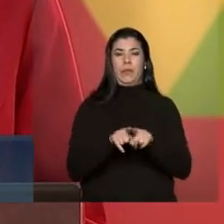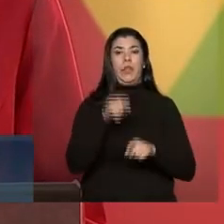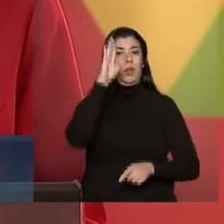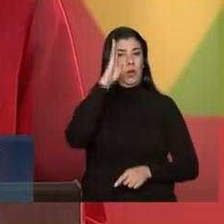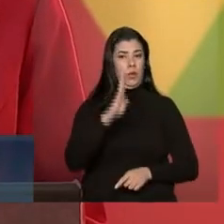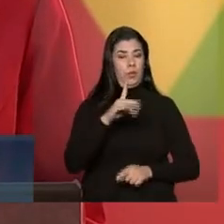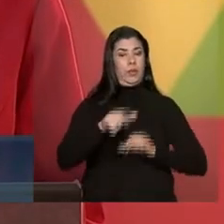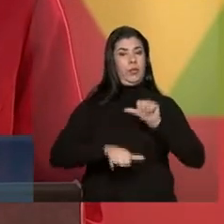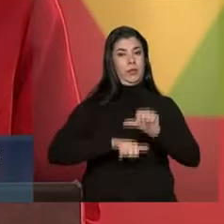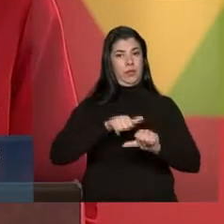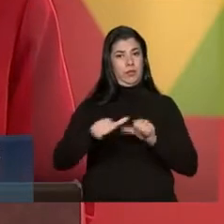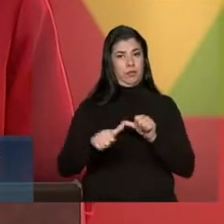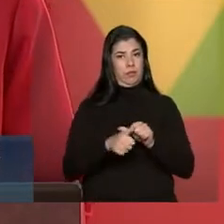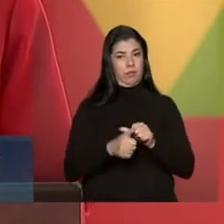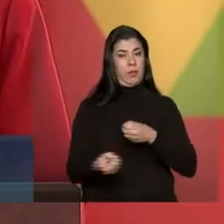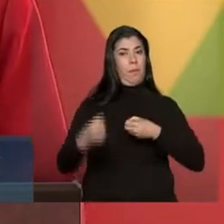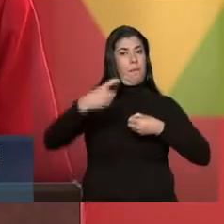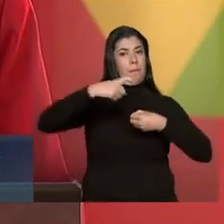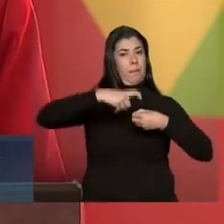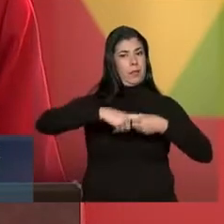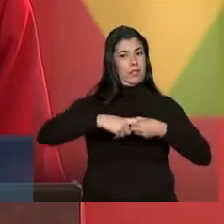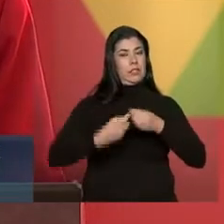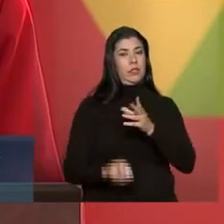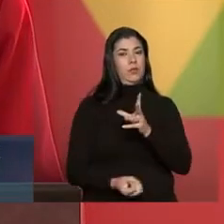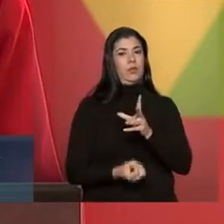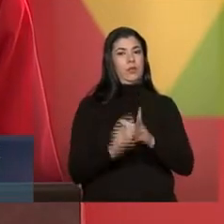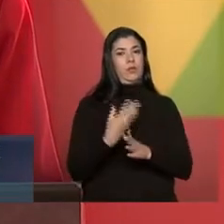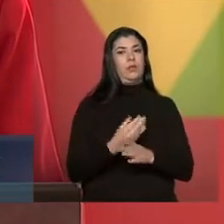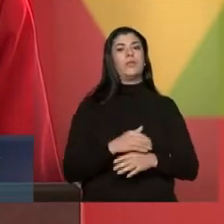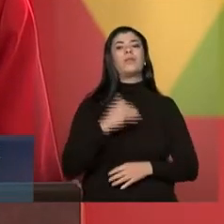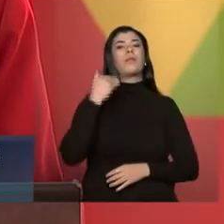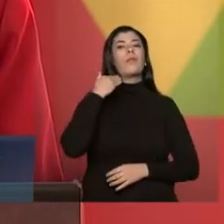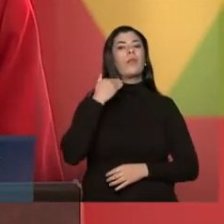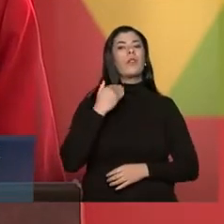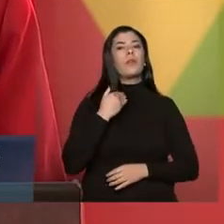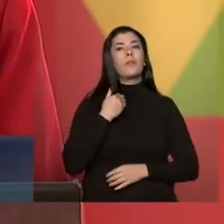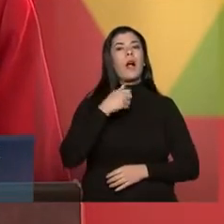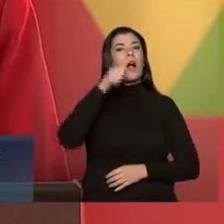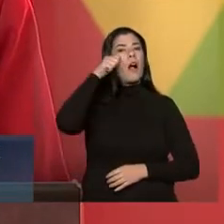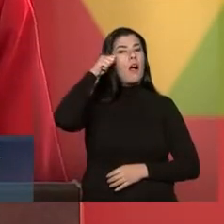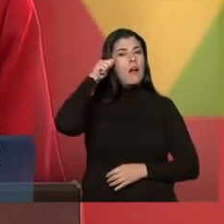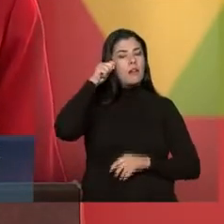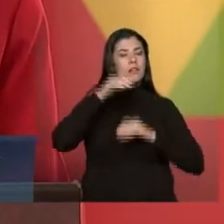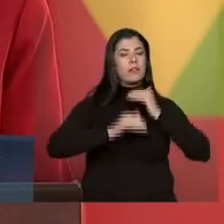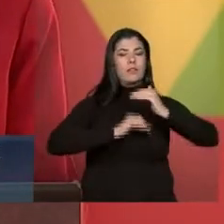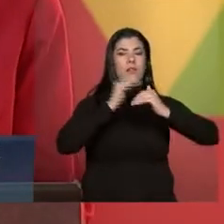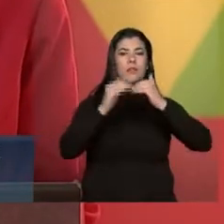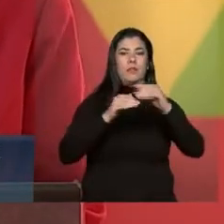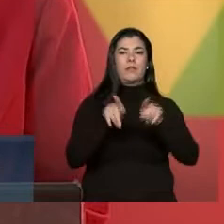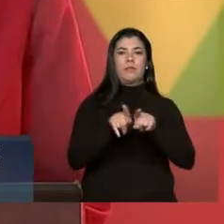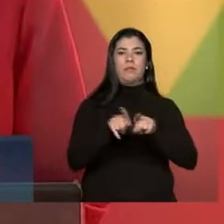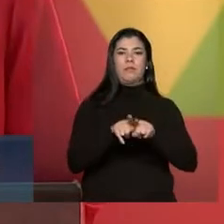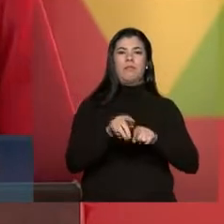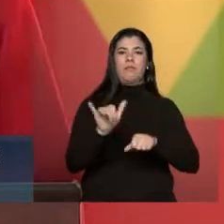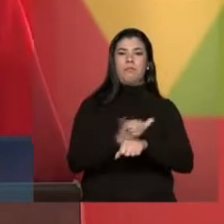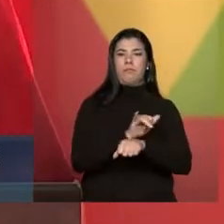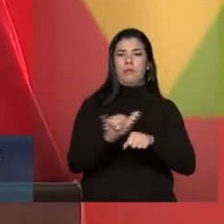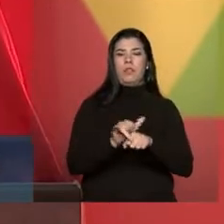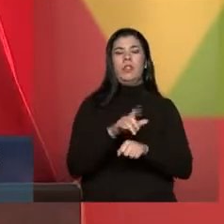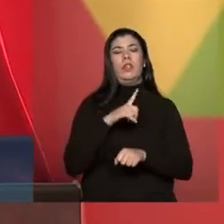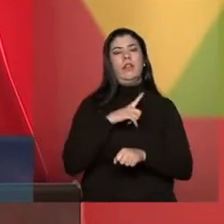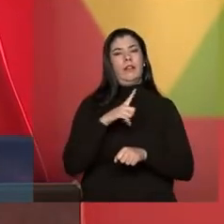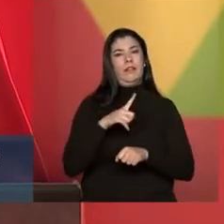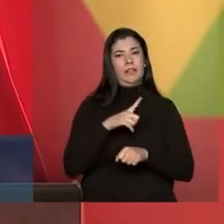ao tornar-se membro fundador do Banco Asiático de Investimento em Infraestrutura, passa a